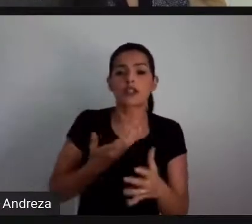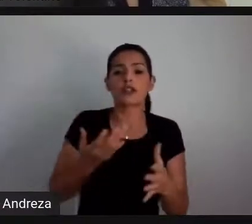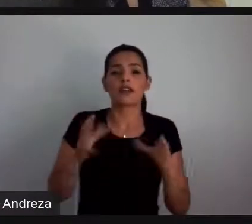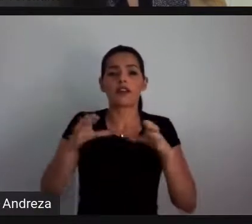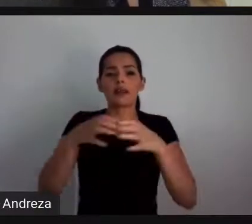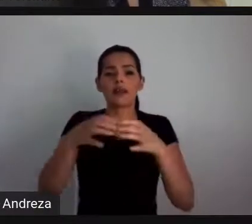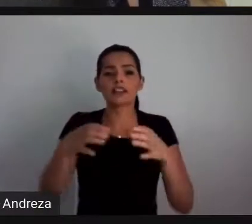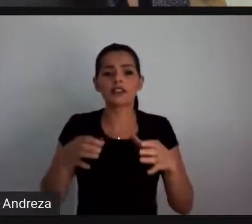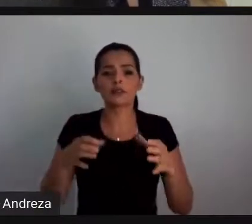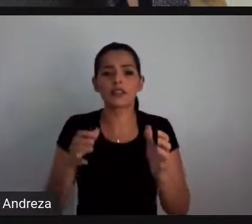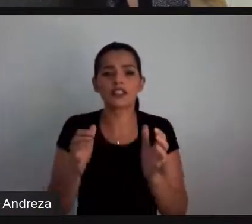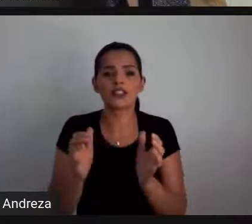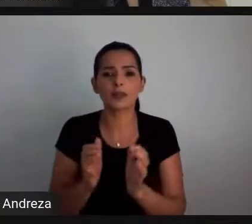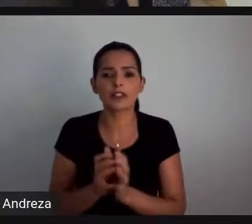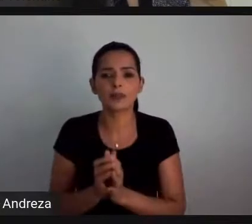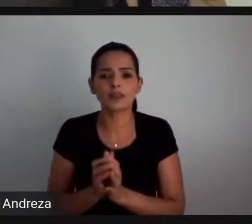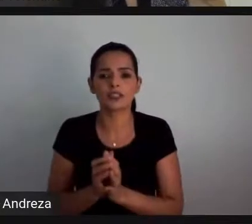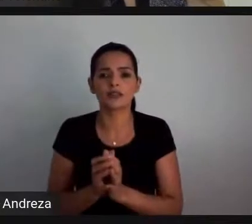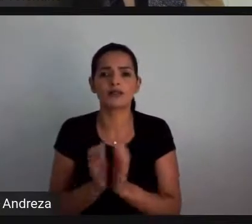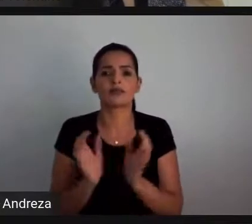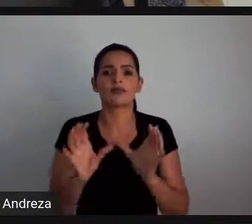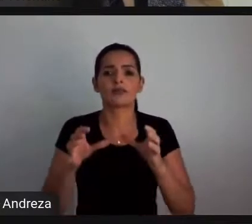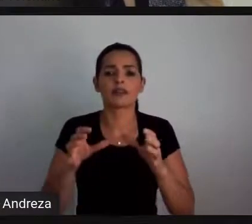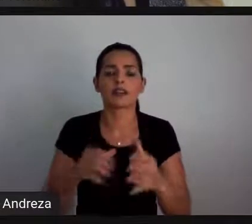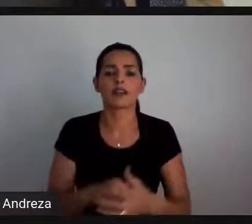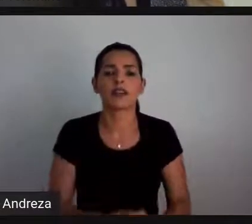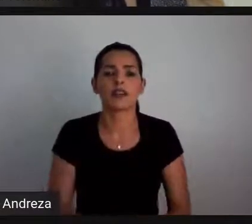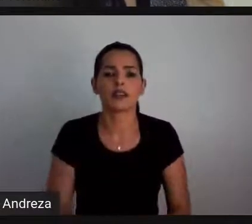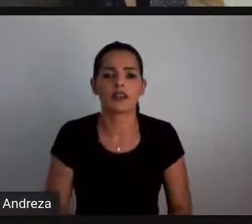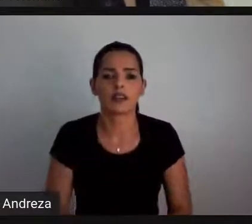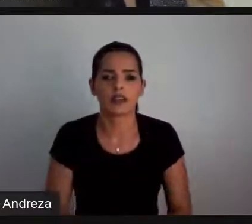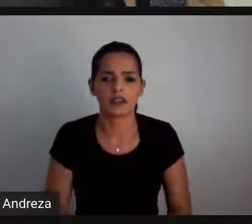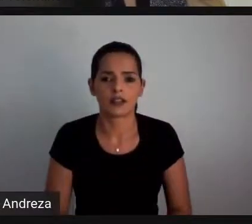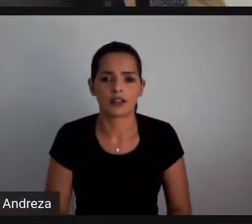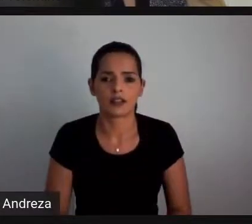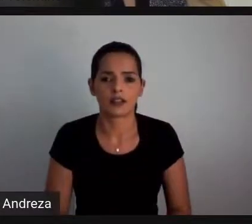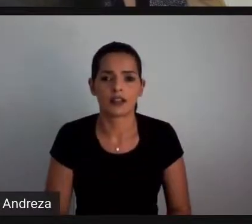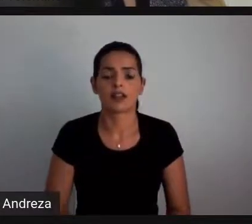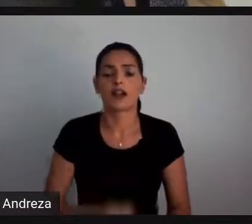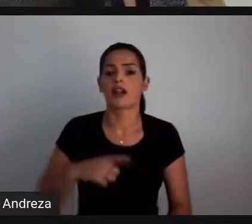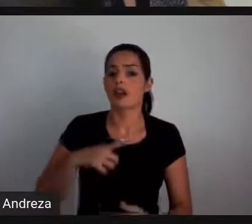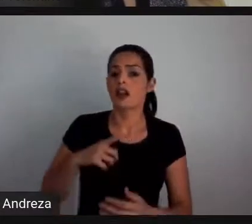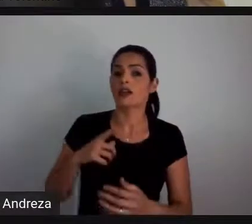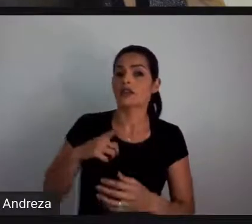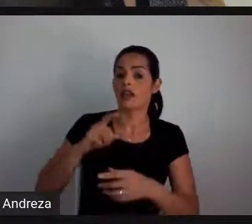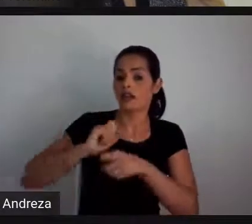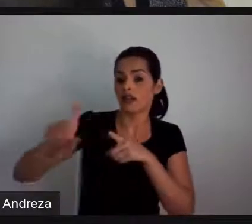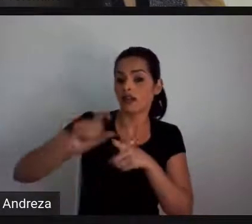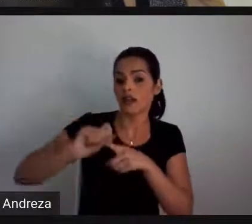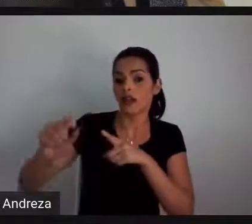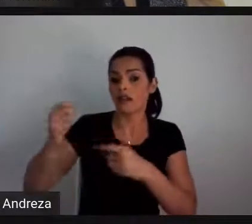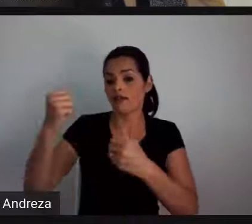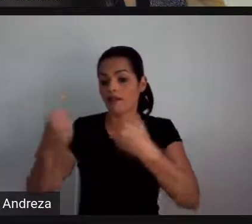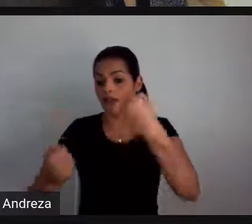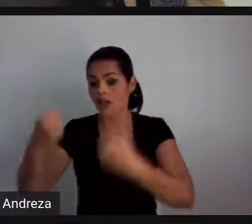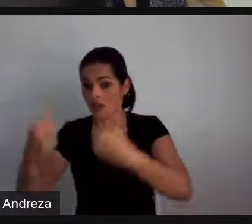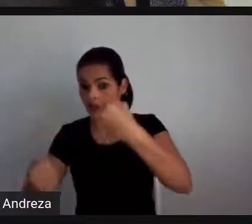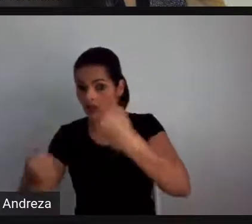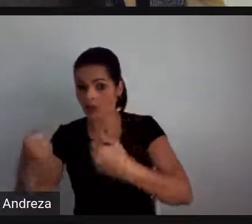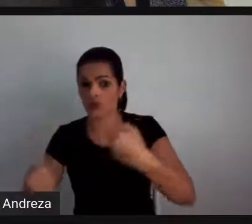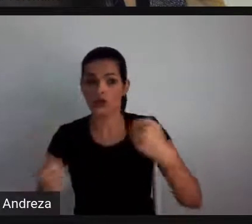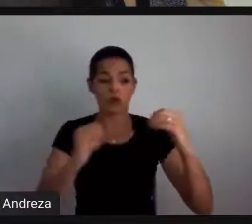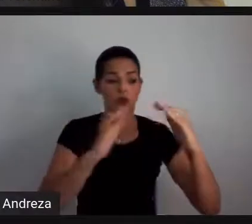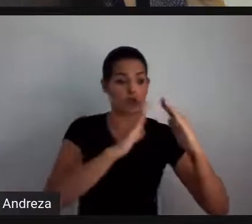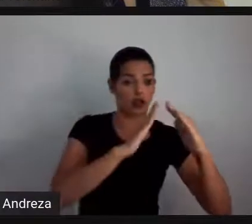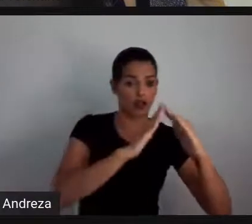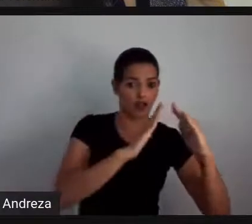de repente, um consignado, um financiamento de um veículo, de uma casa, enfim, né? Você ter tudo isso